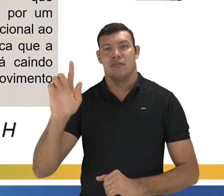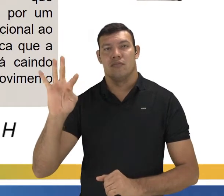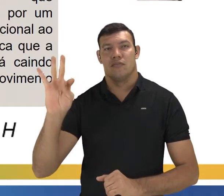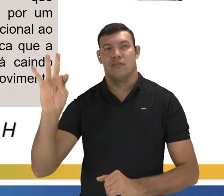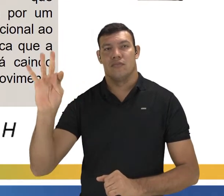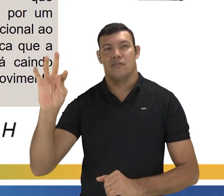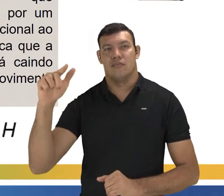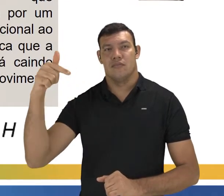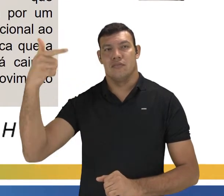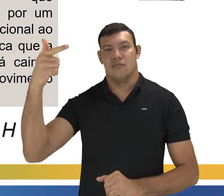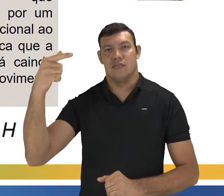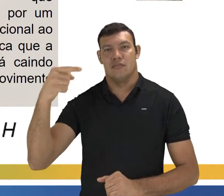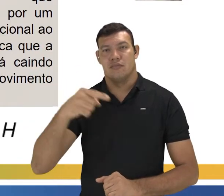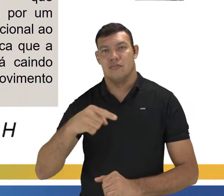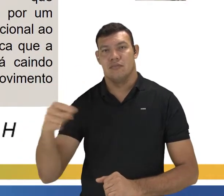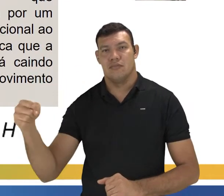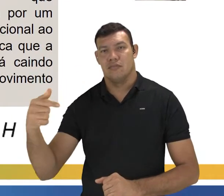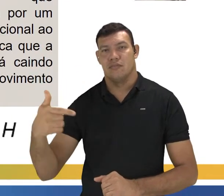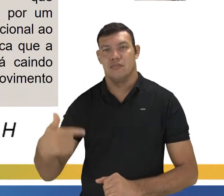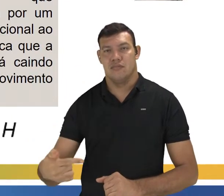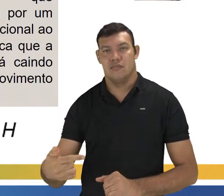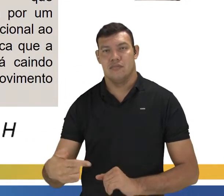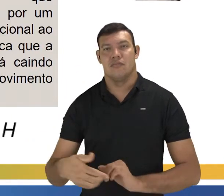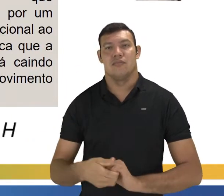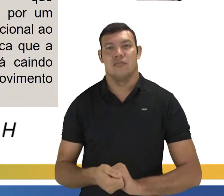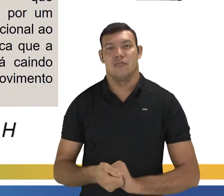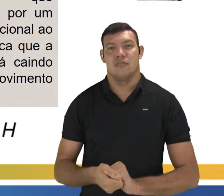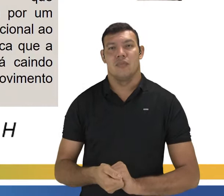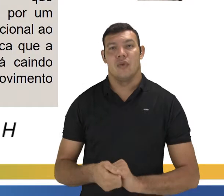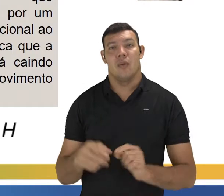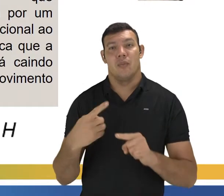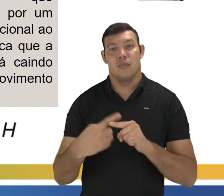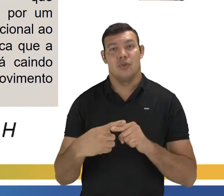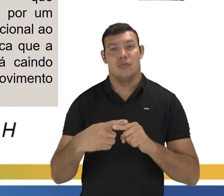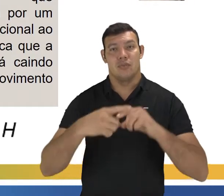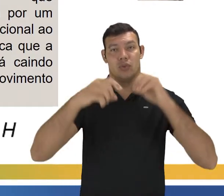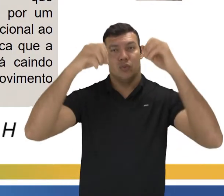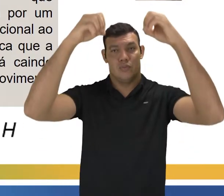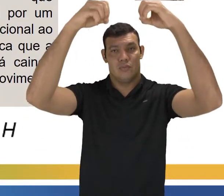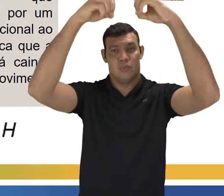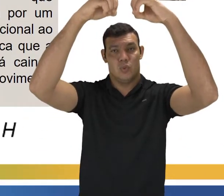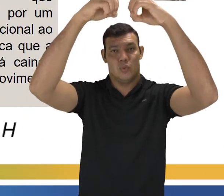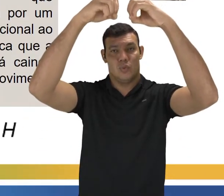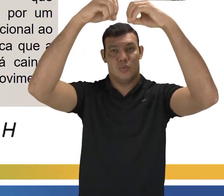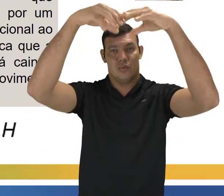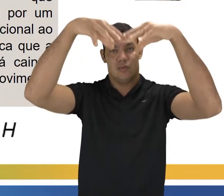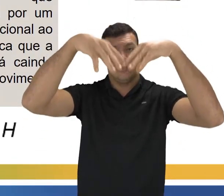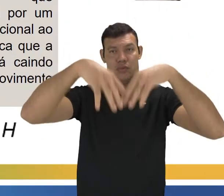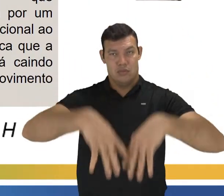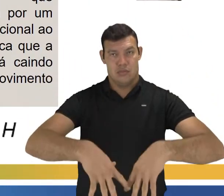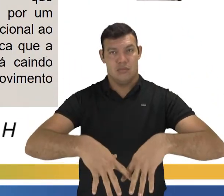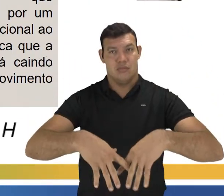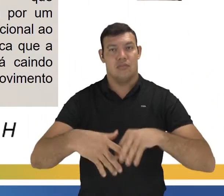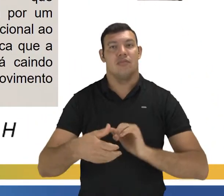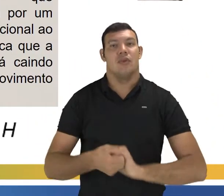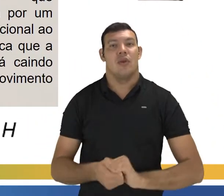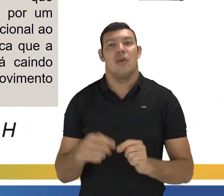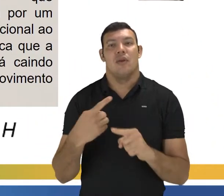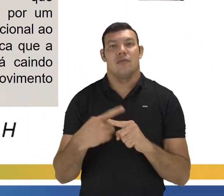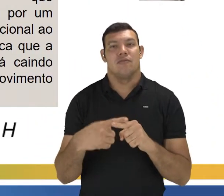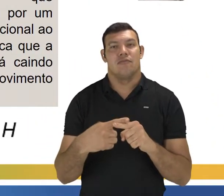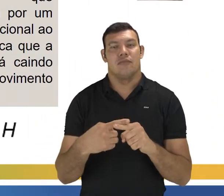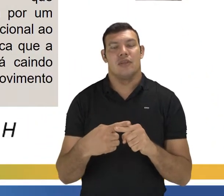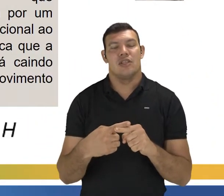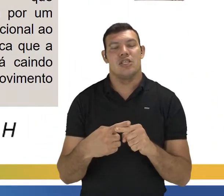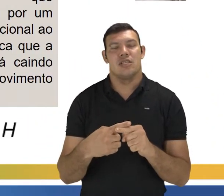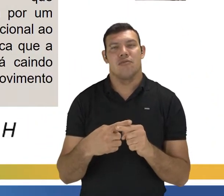dois certo é possível perceber que a distância vertical certo está soltando um objeto na linha vertical na